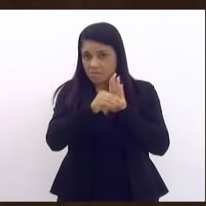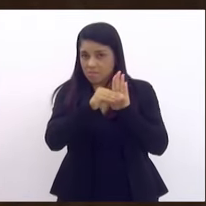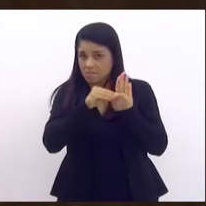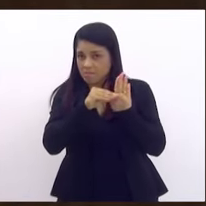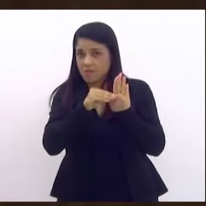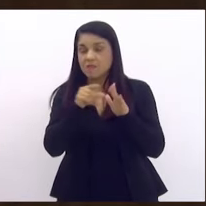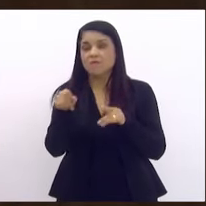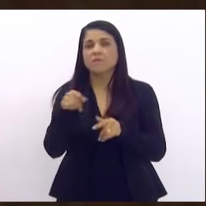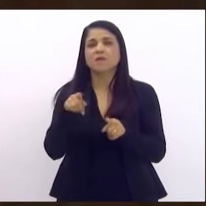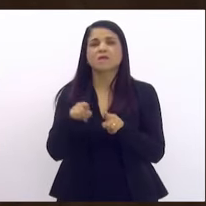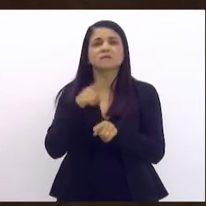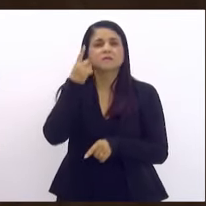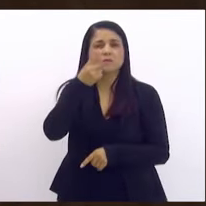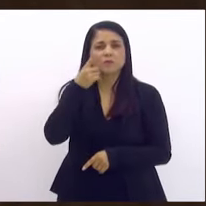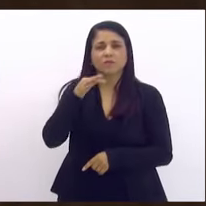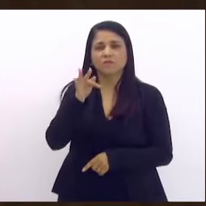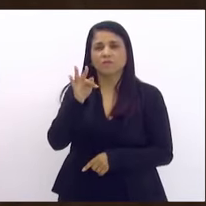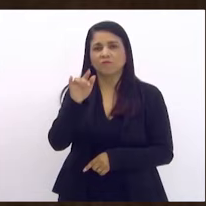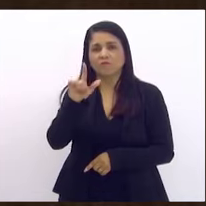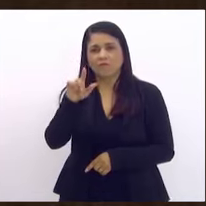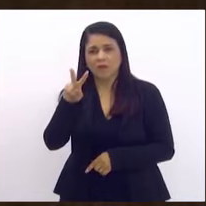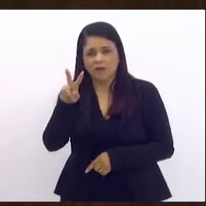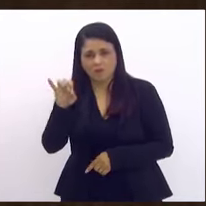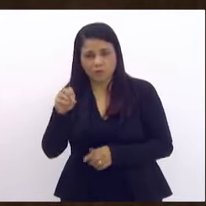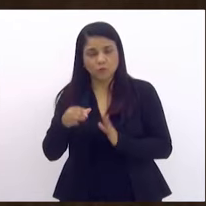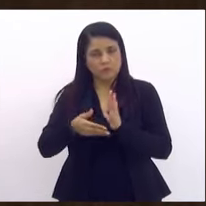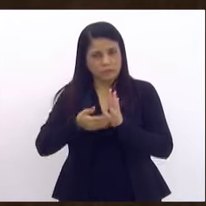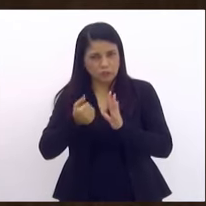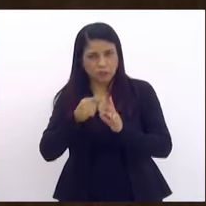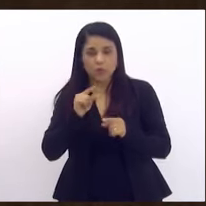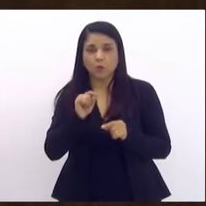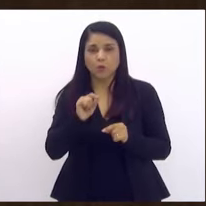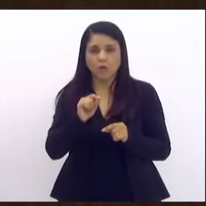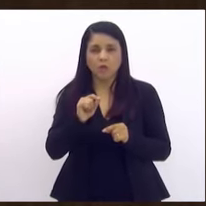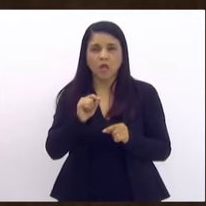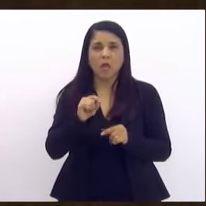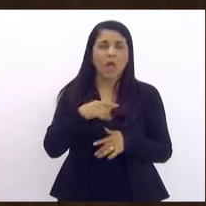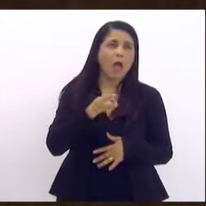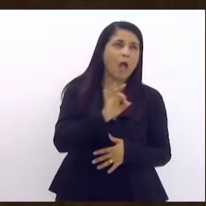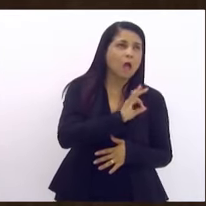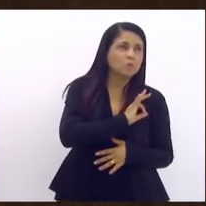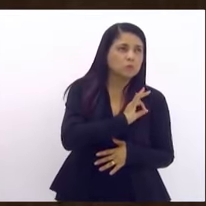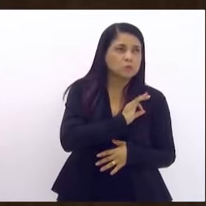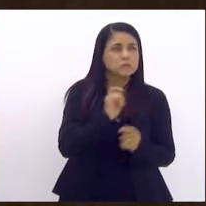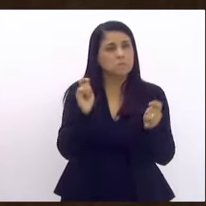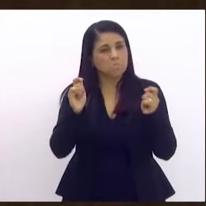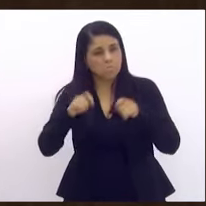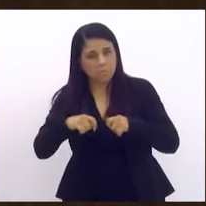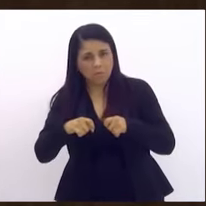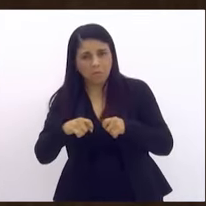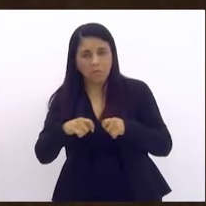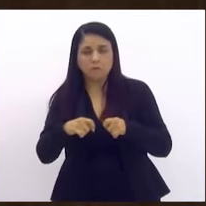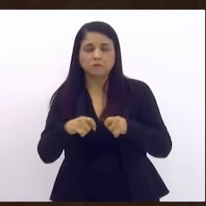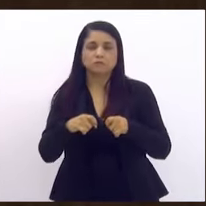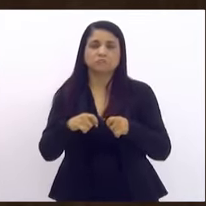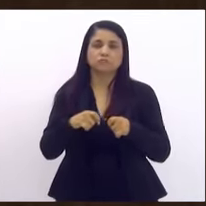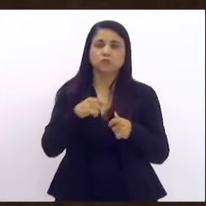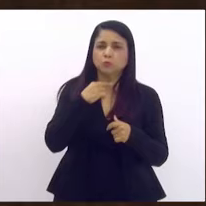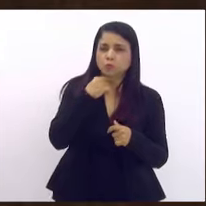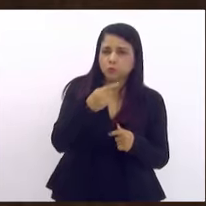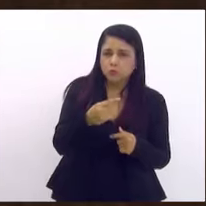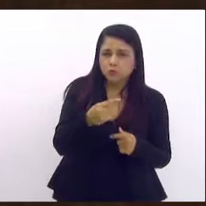Flávio serafini também queria tirar o concordava com ele que é um que diz que a polícia não sei que poderia se tiver alguma